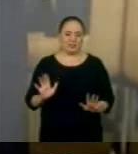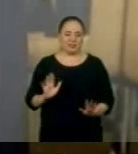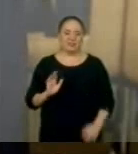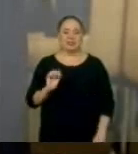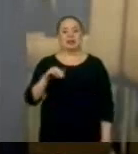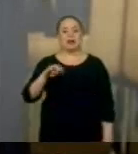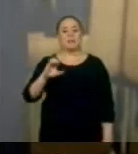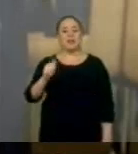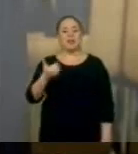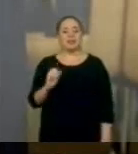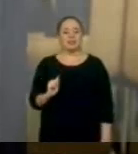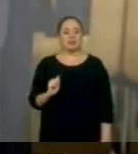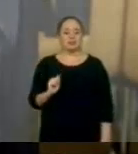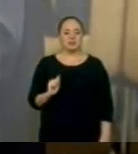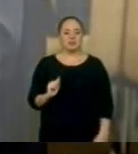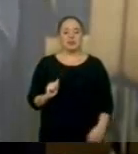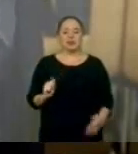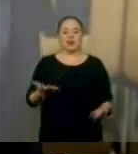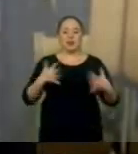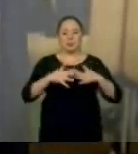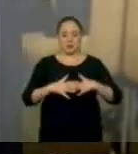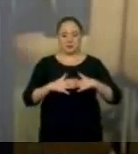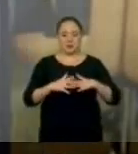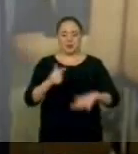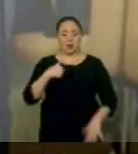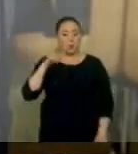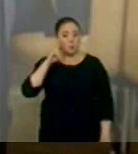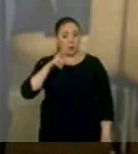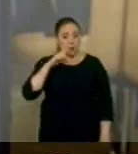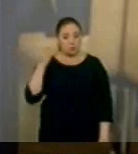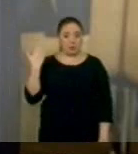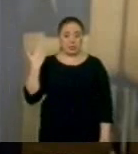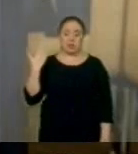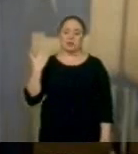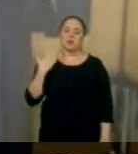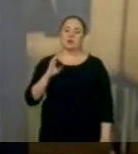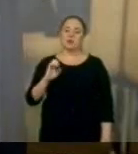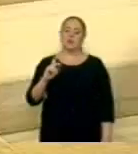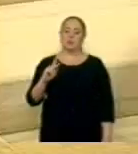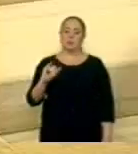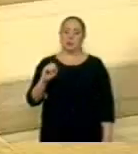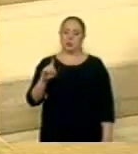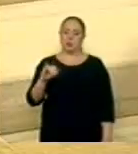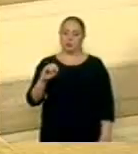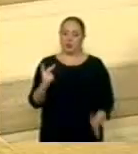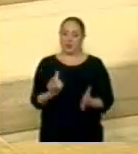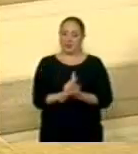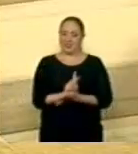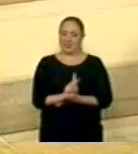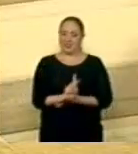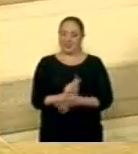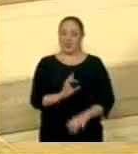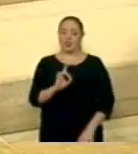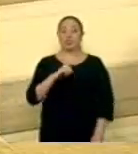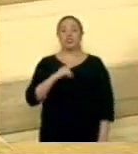Pelo menos em dois episódios me lembro, e nessa ocasião só dois dos ministros aqui presentes